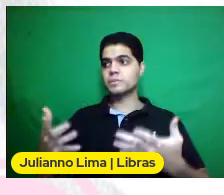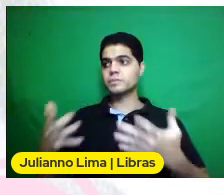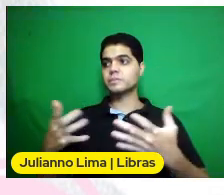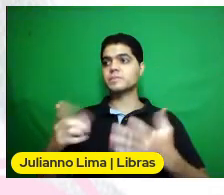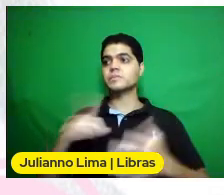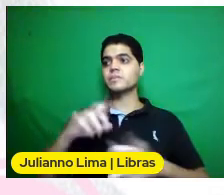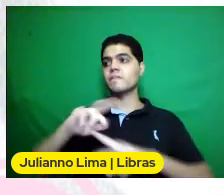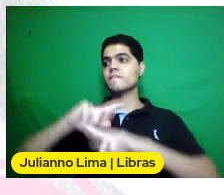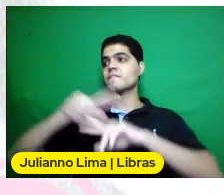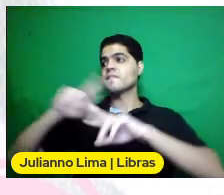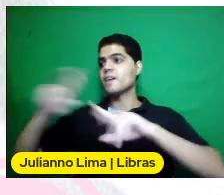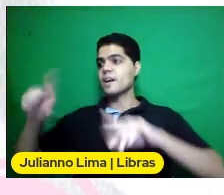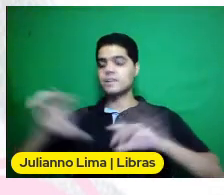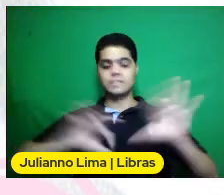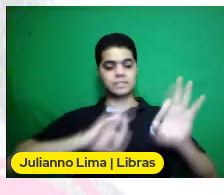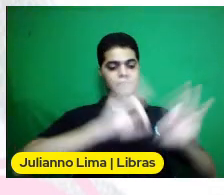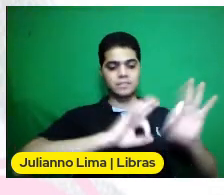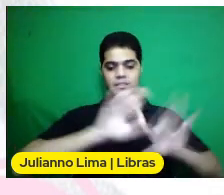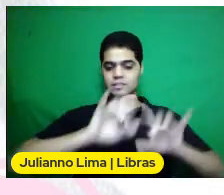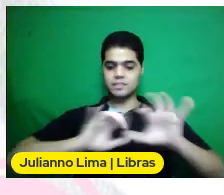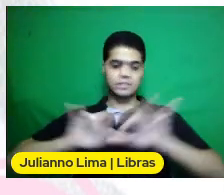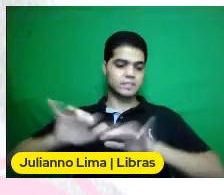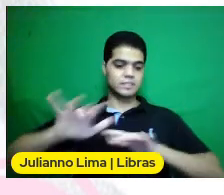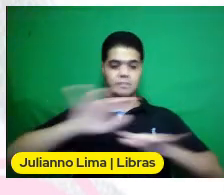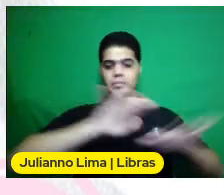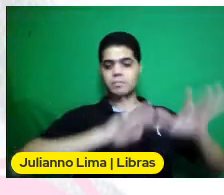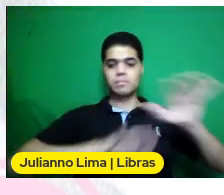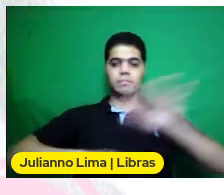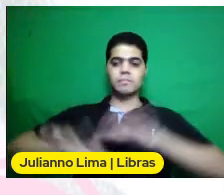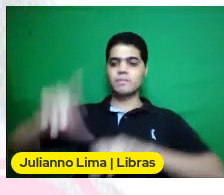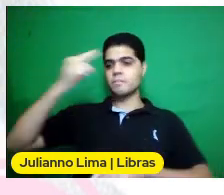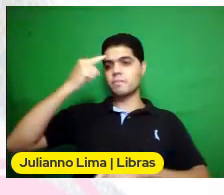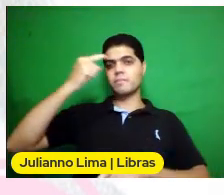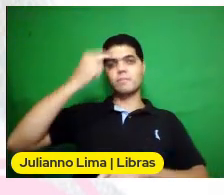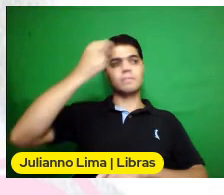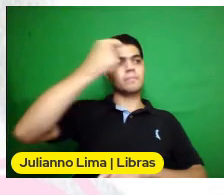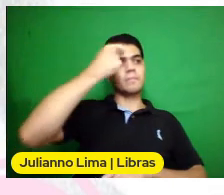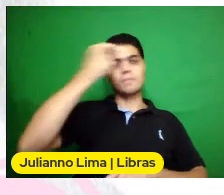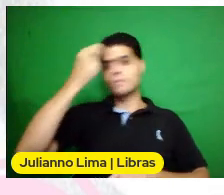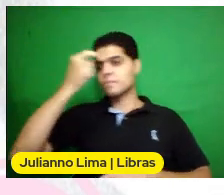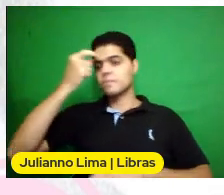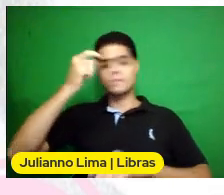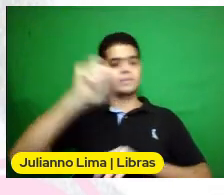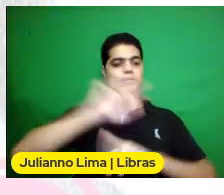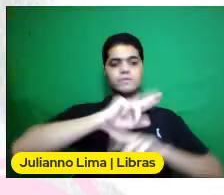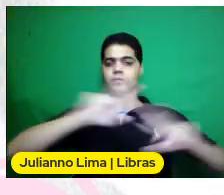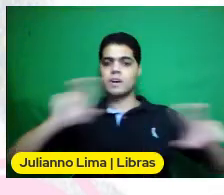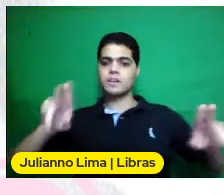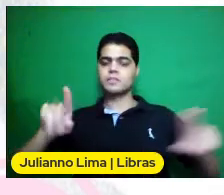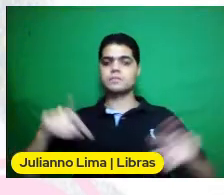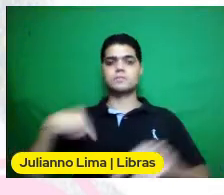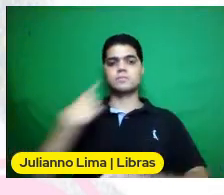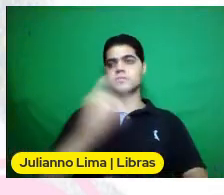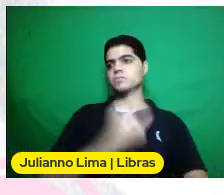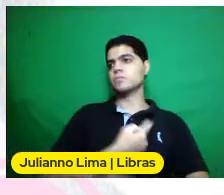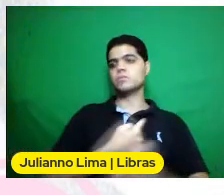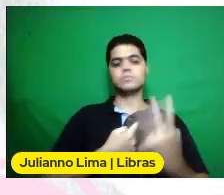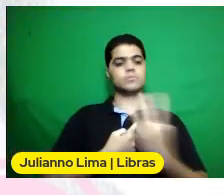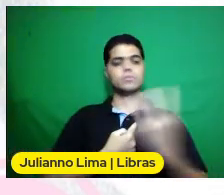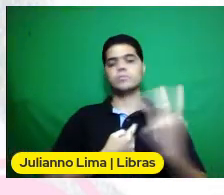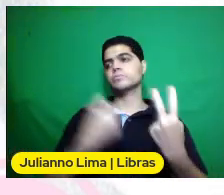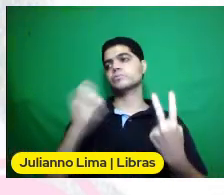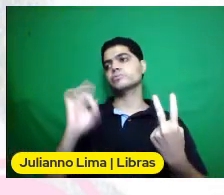E várias cabeças de estilos diferentes. Então, assim, a gente precisou fazer tudo porque o recurso não dava,